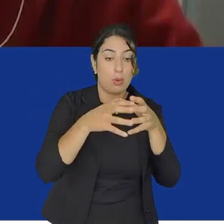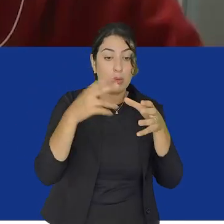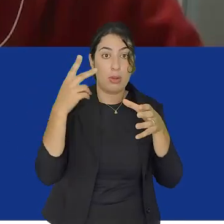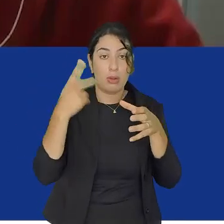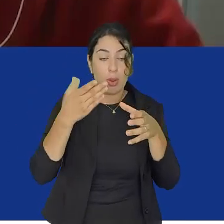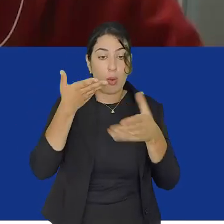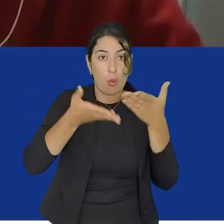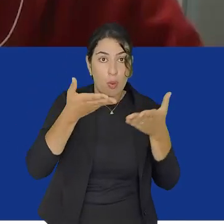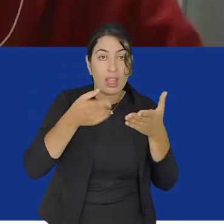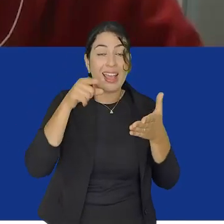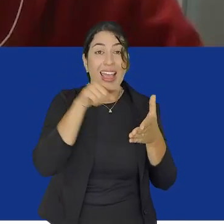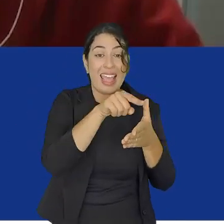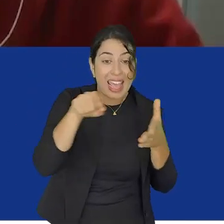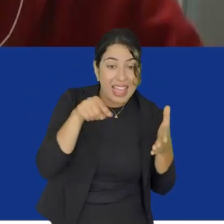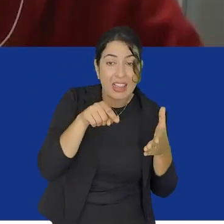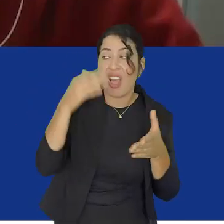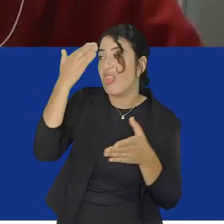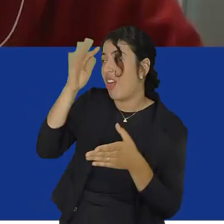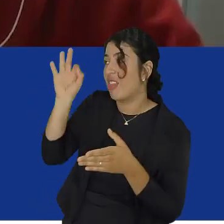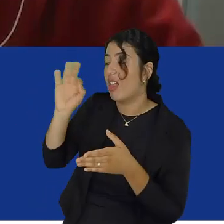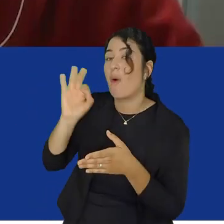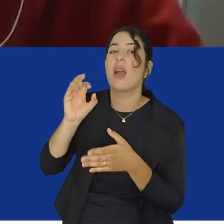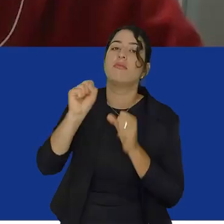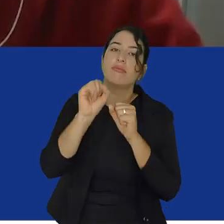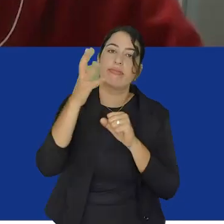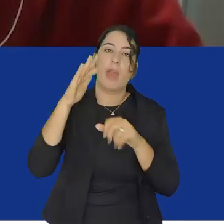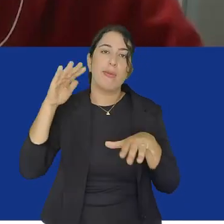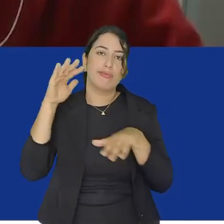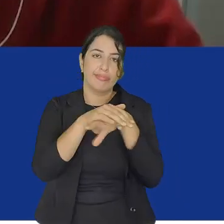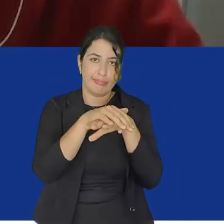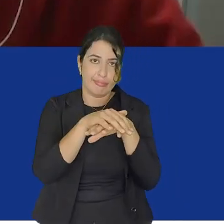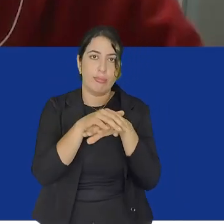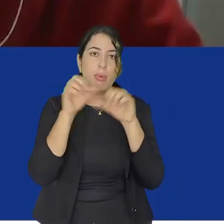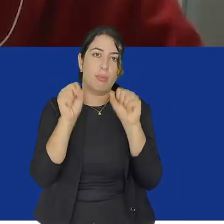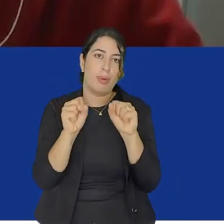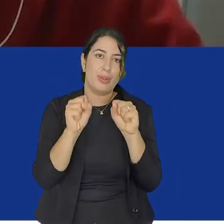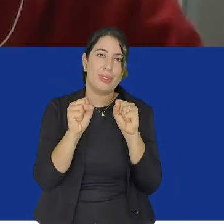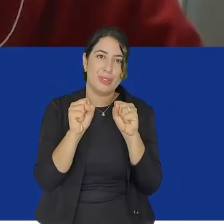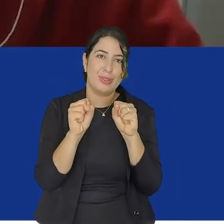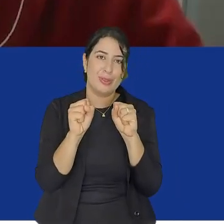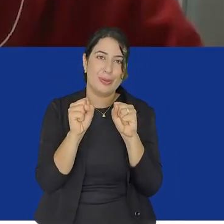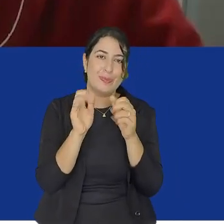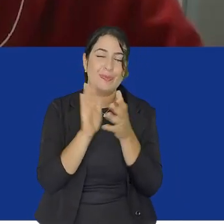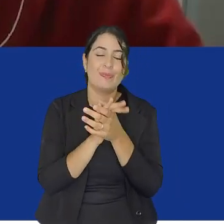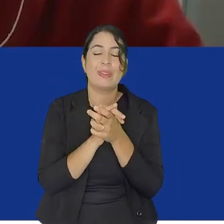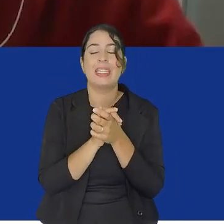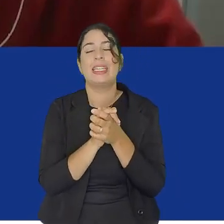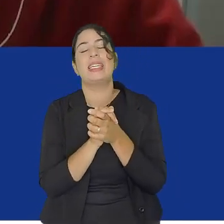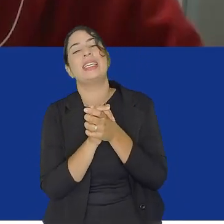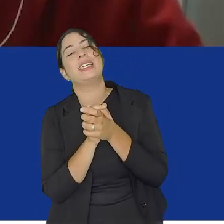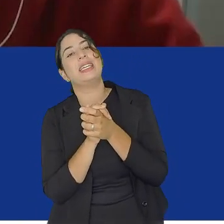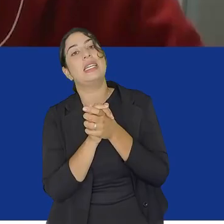contextos, pode ser que a hostilização apareça como uma resposta. Então, olha a importância das parcerias